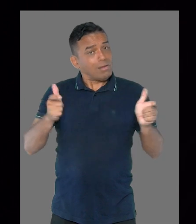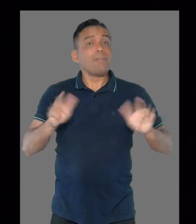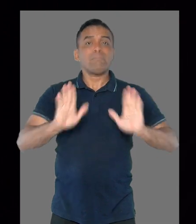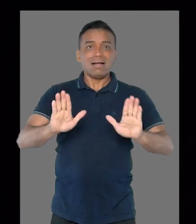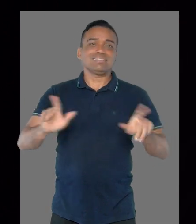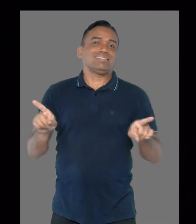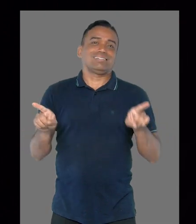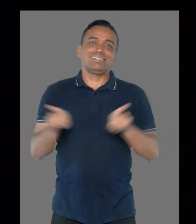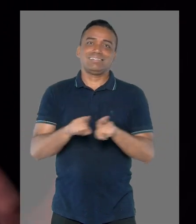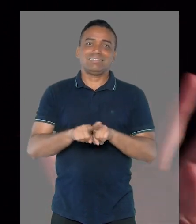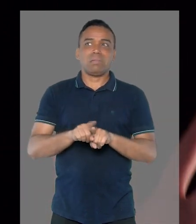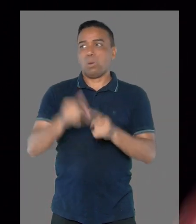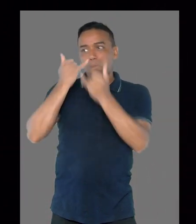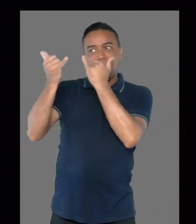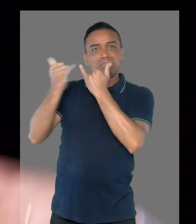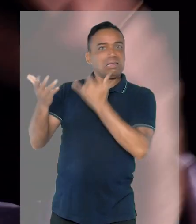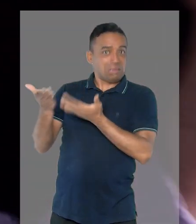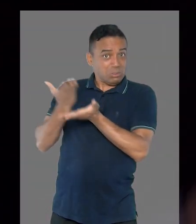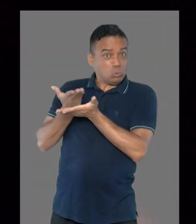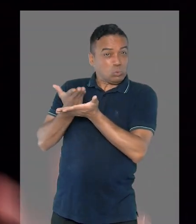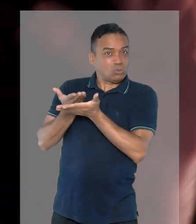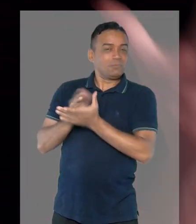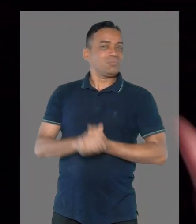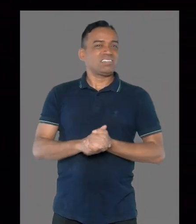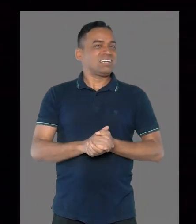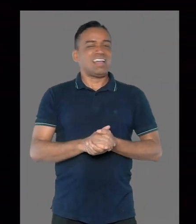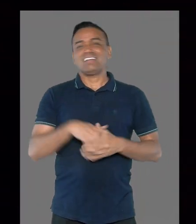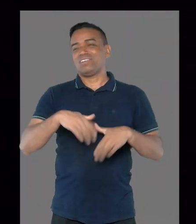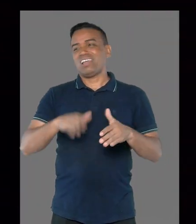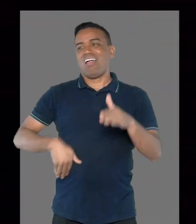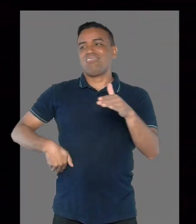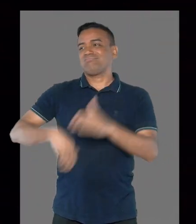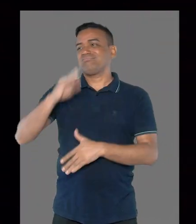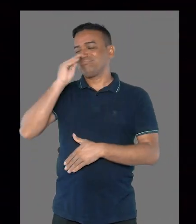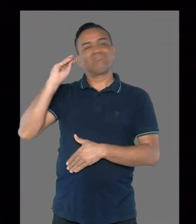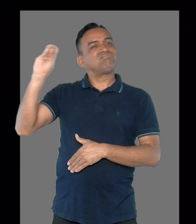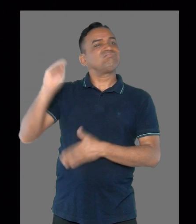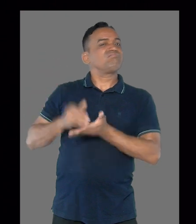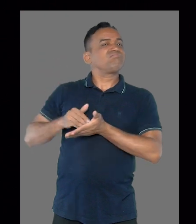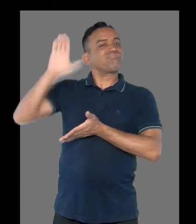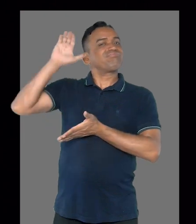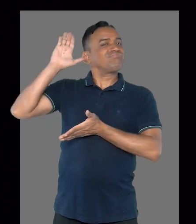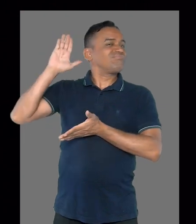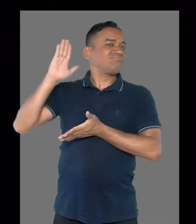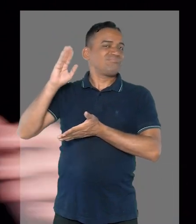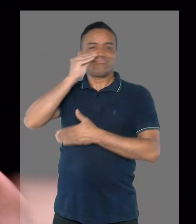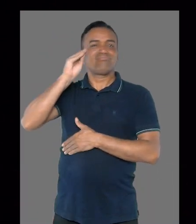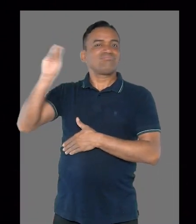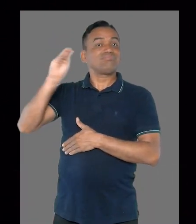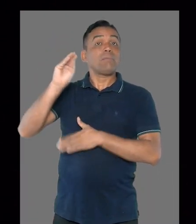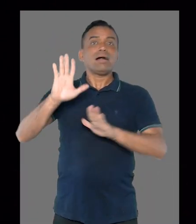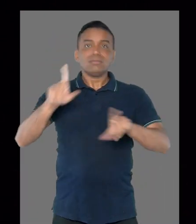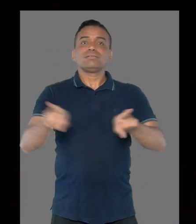tempo, não parecia. Ou ele chutava o balde, a barraca e quem estava dentro. Né? Mas, ao